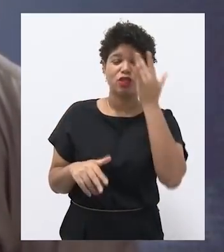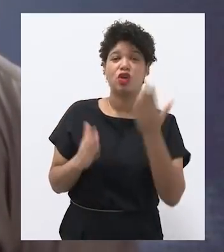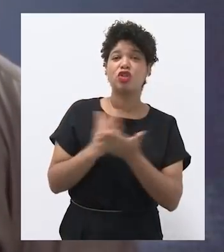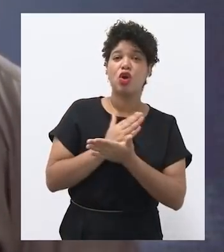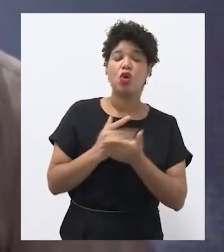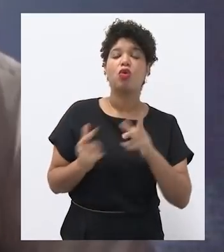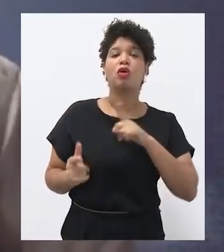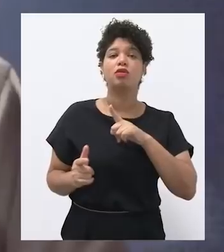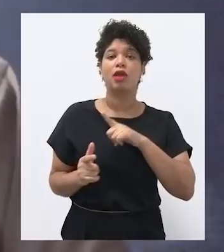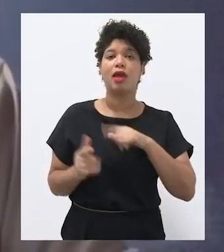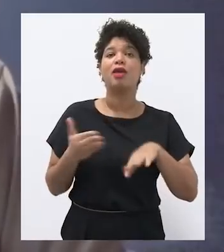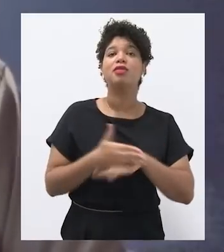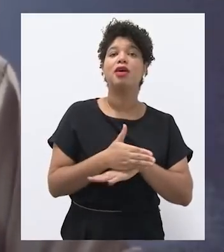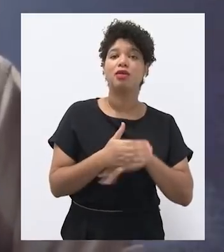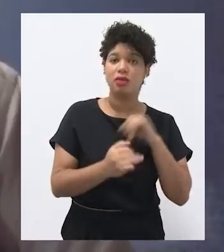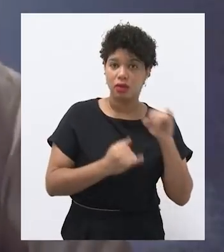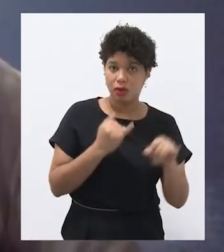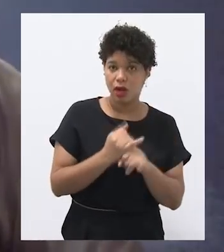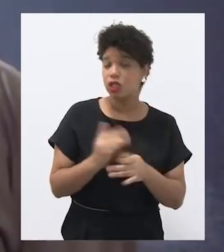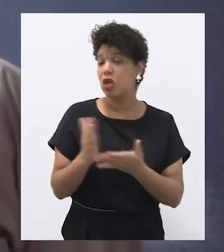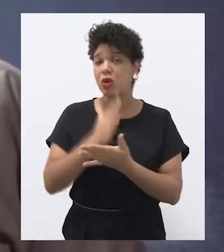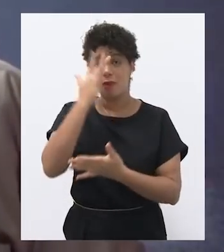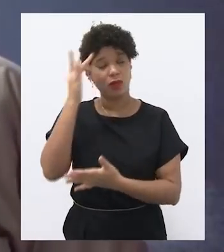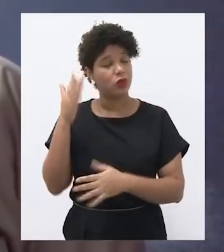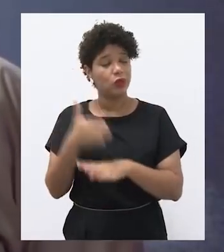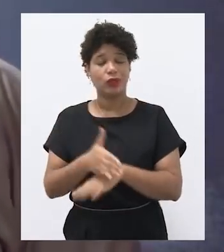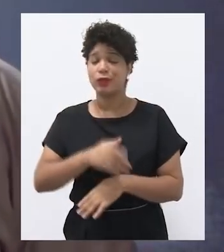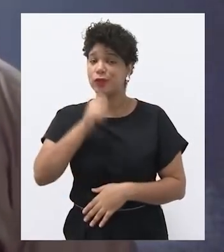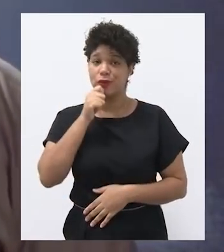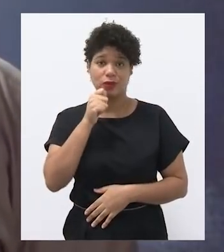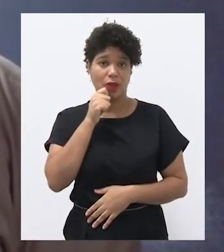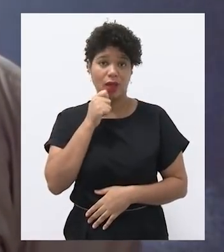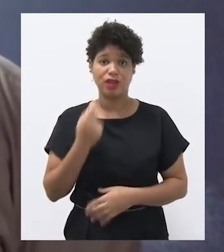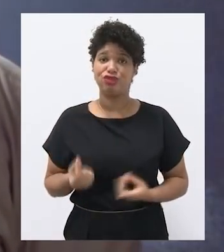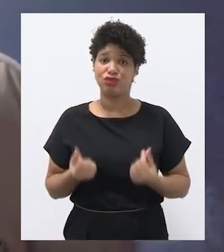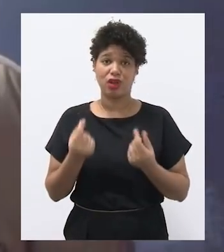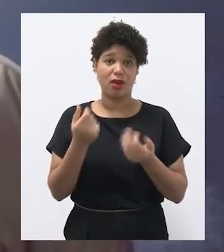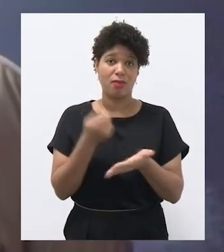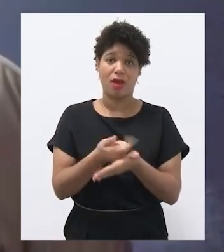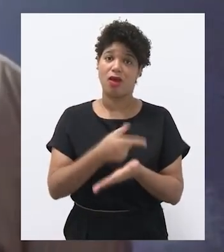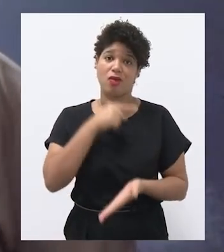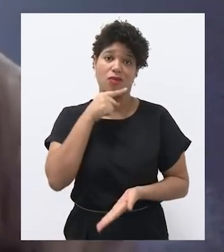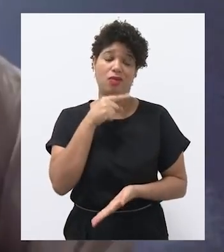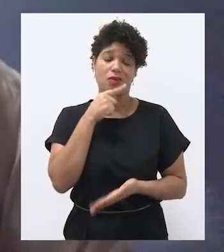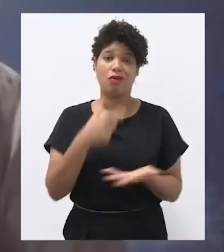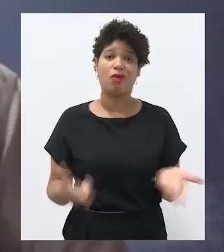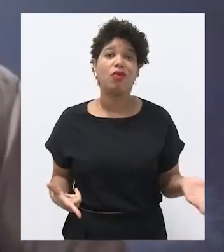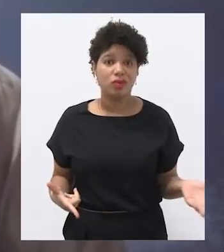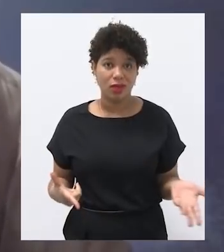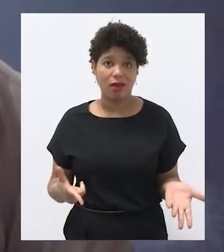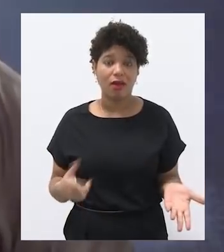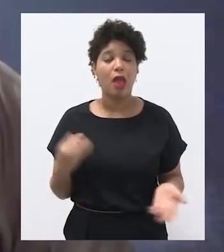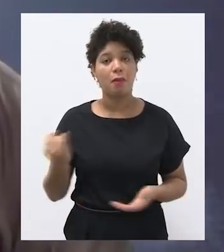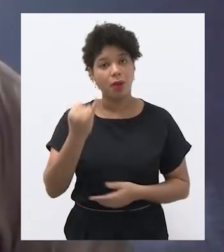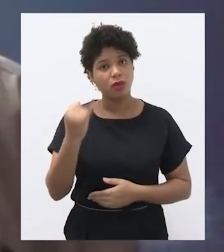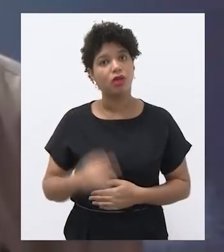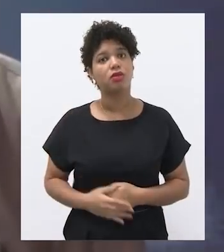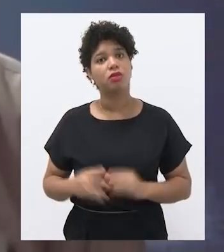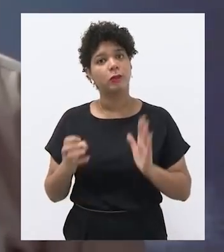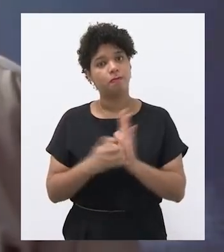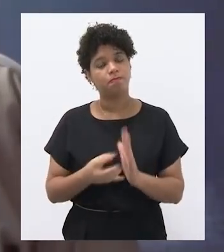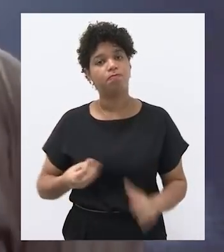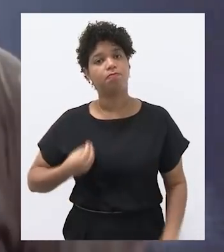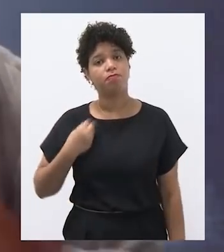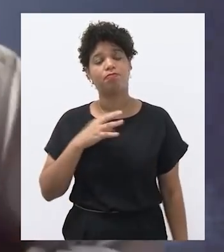não só pelo acesso à infraestrutura, mas por razões socioeconômicas. Esse é um ponto importante que afeta a vida de todos